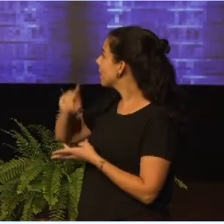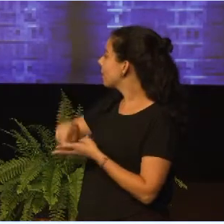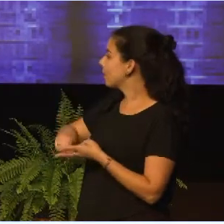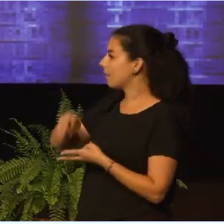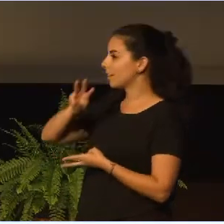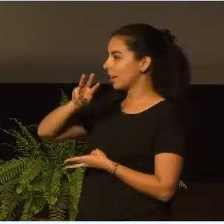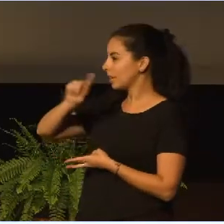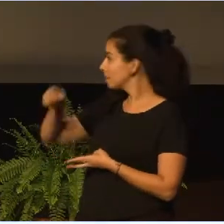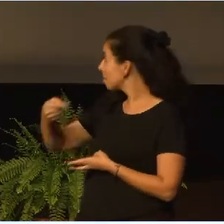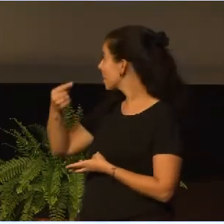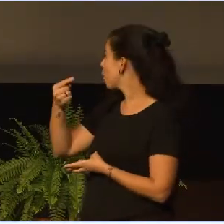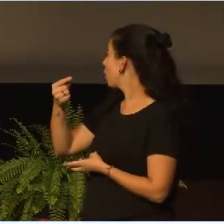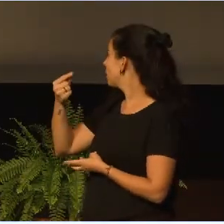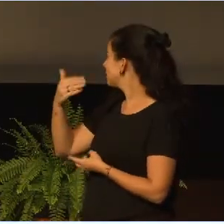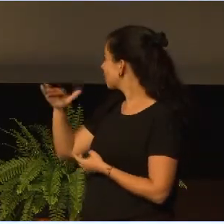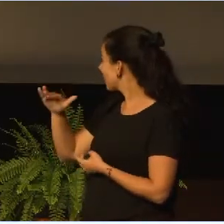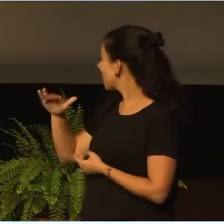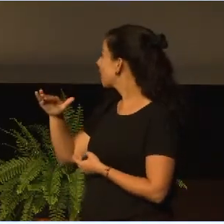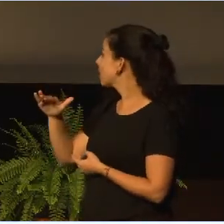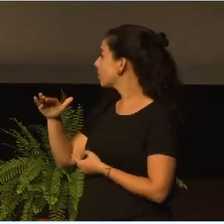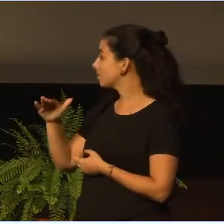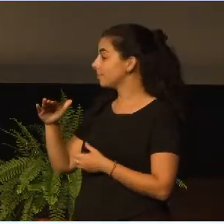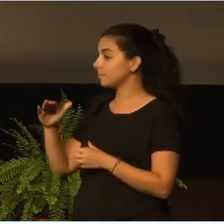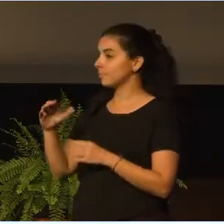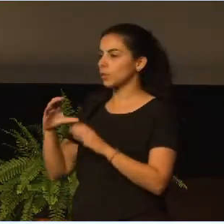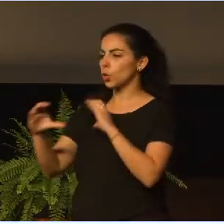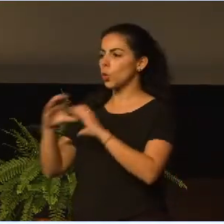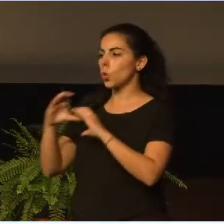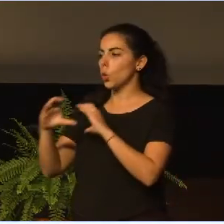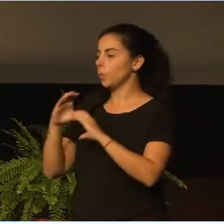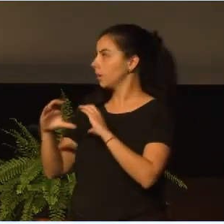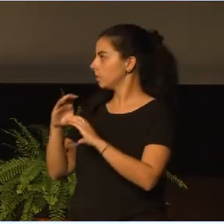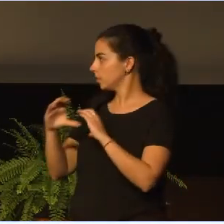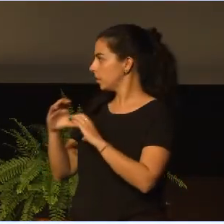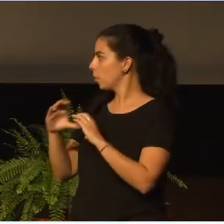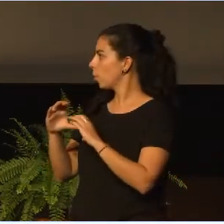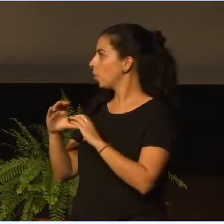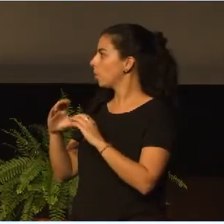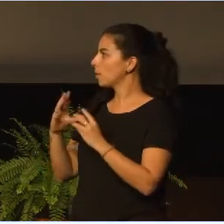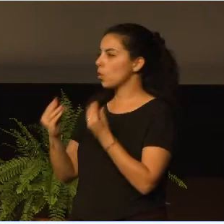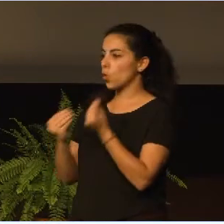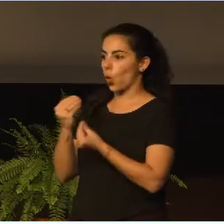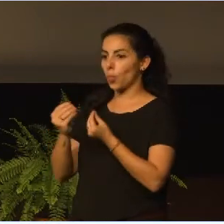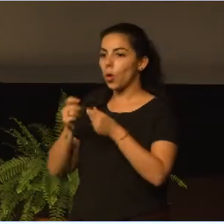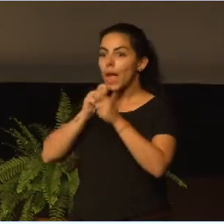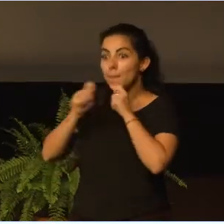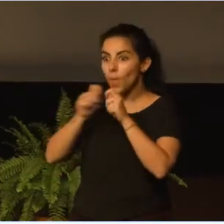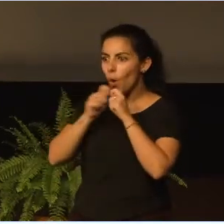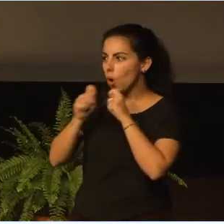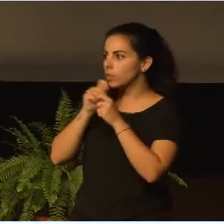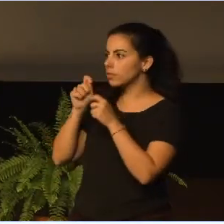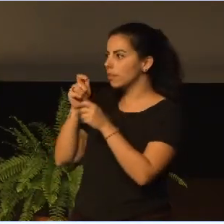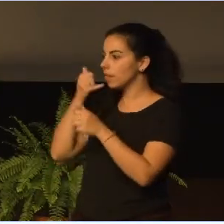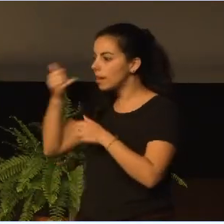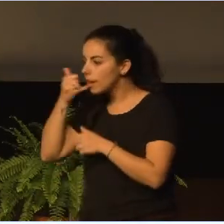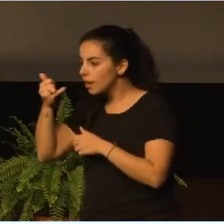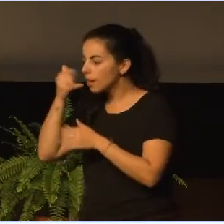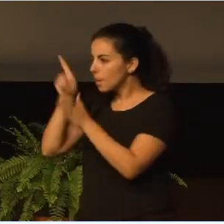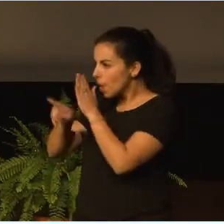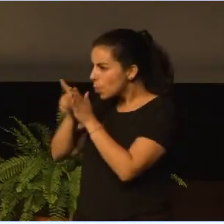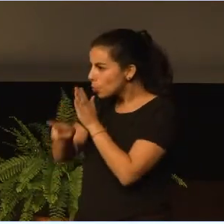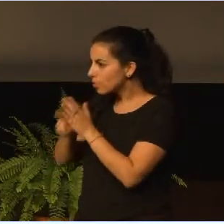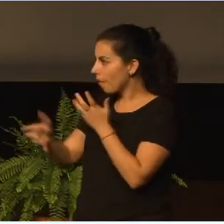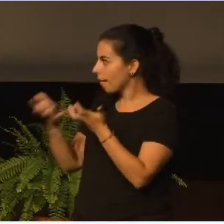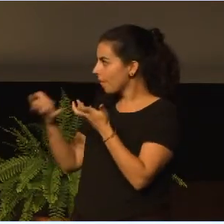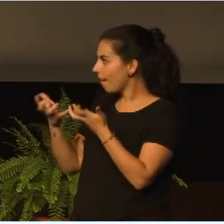milhões. E aí a gente caiu na comunicação, obviamente que muito repórter ligando, perguntando nesse 1 ano e querendo sangue,